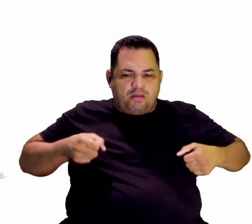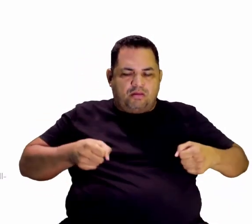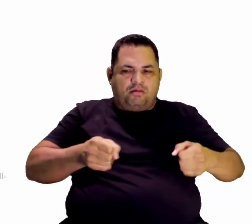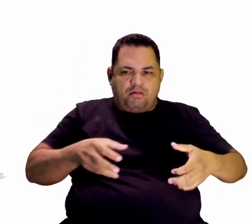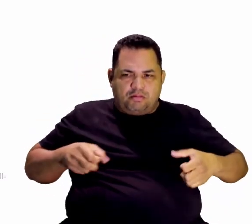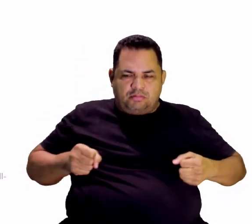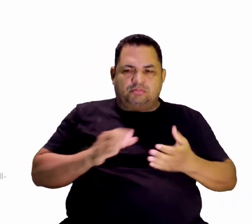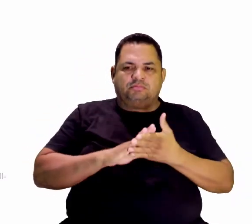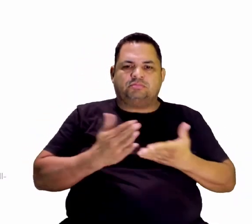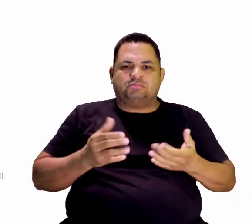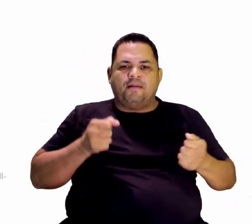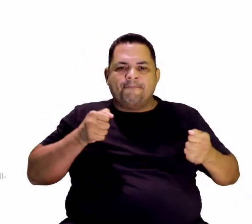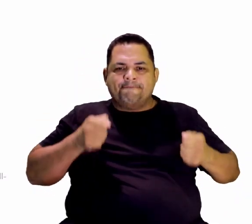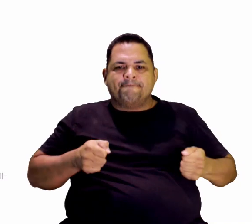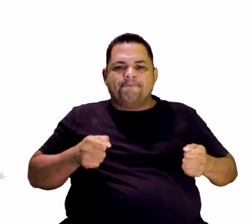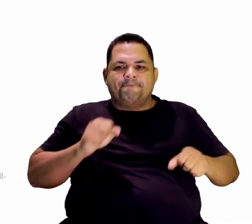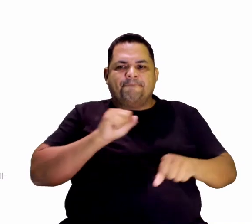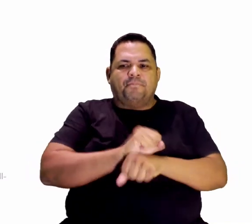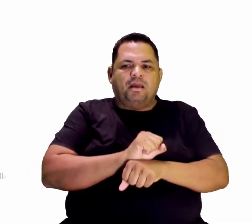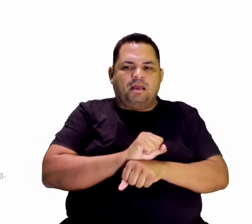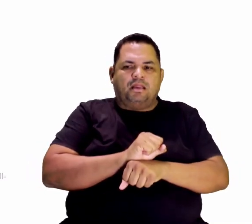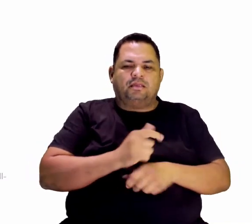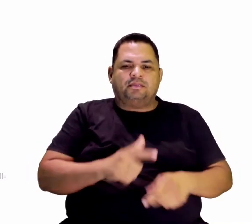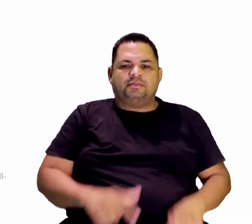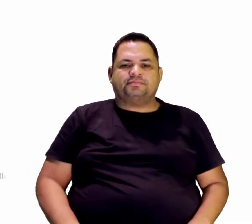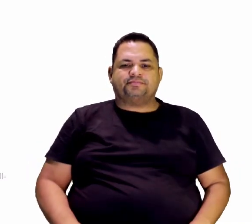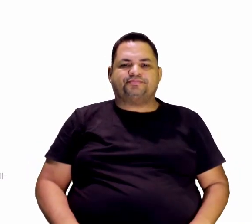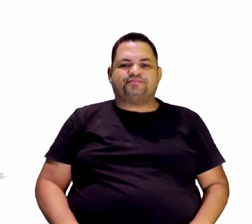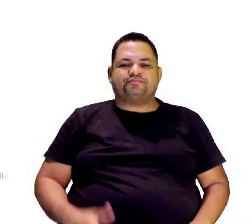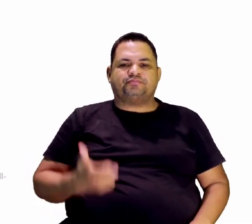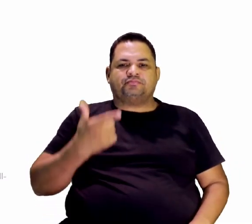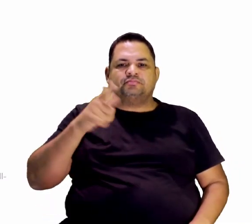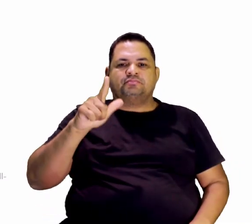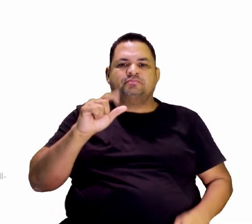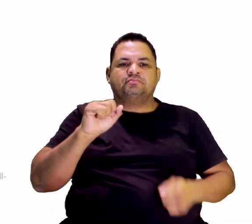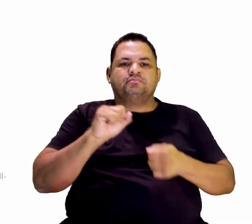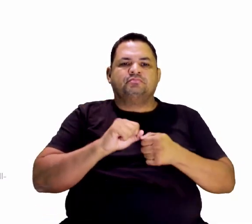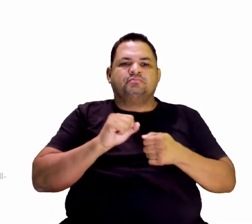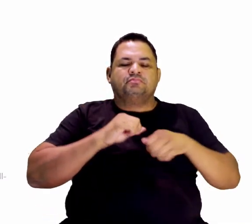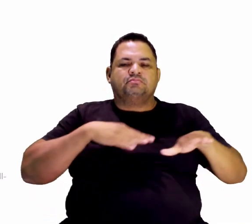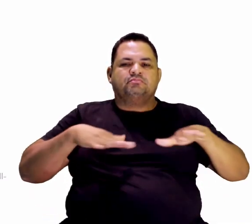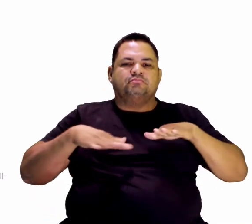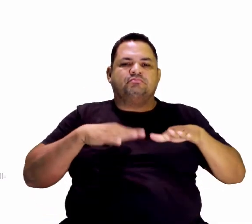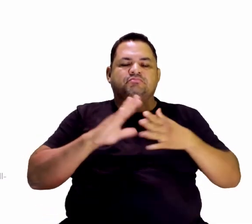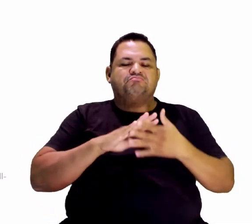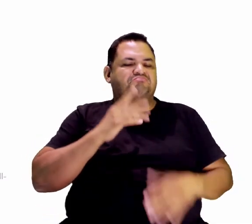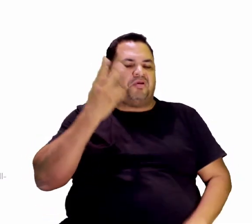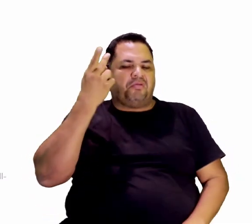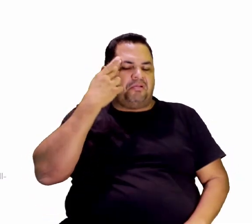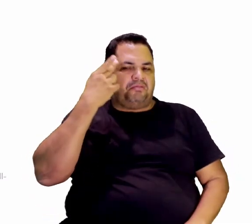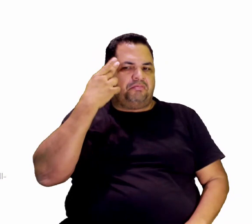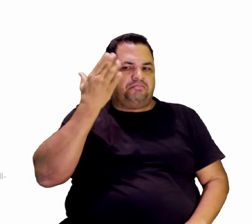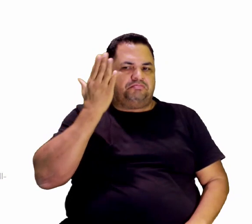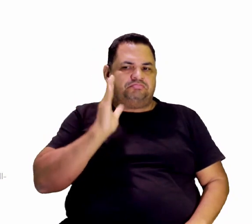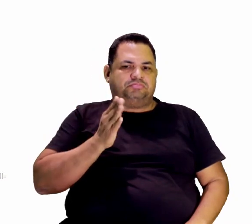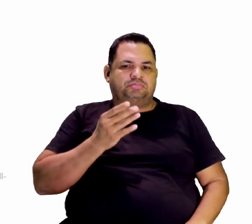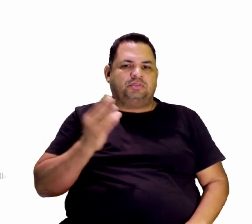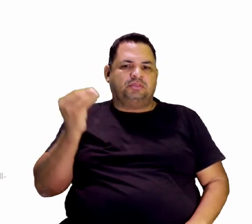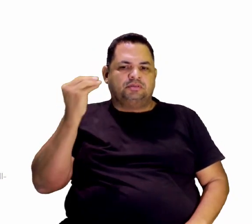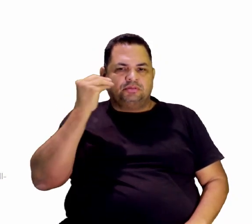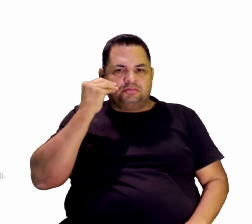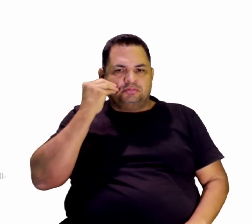que eu tô trazendo aí, eu não trouxe na aula, eu tô trazendo agora para ti porque ela é interessante, ela é boa de ser experimentada e muito